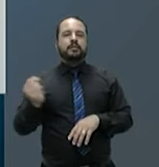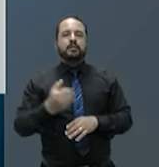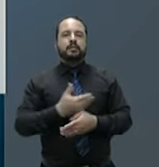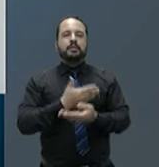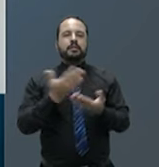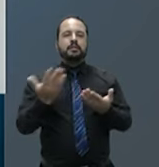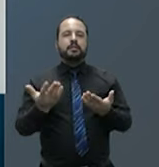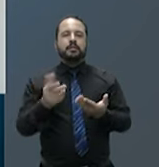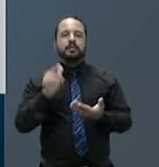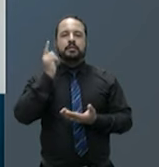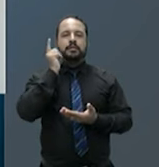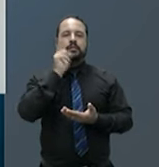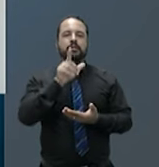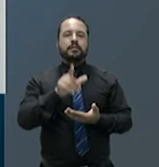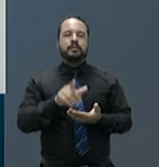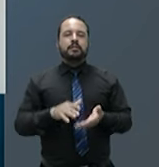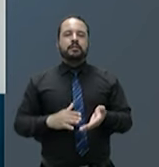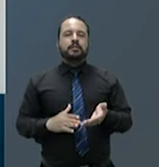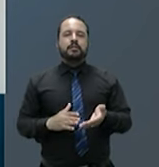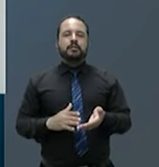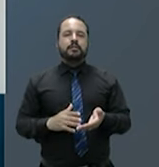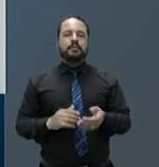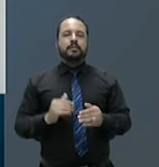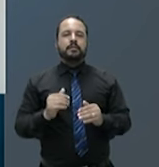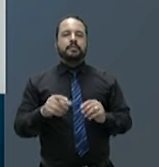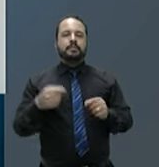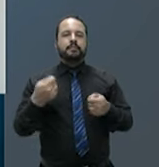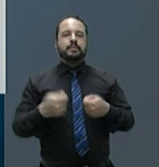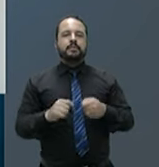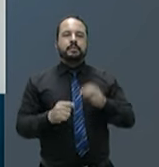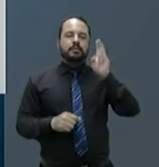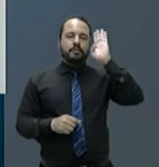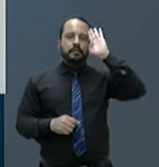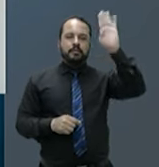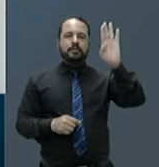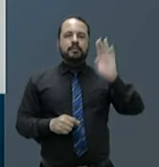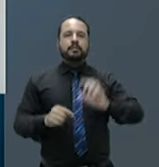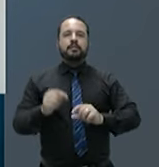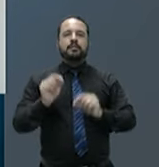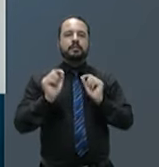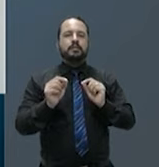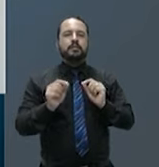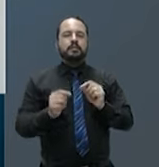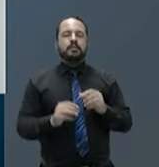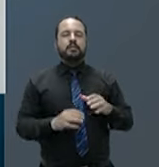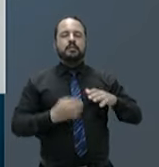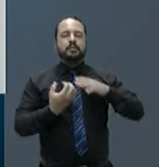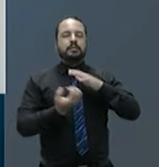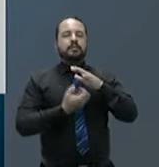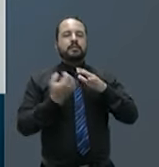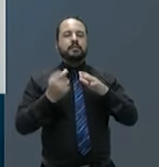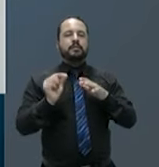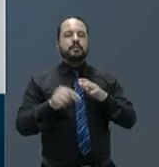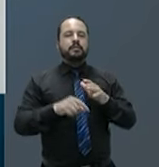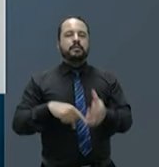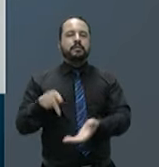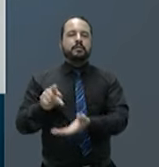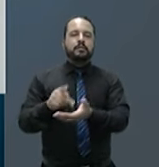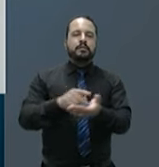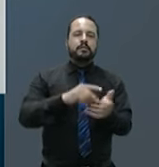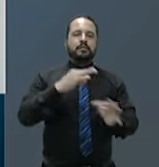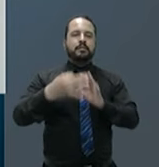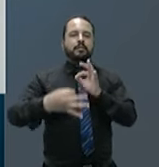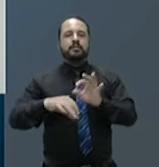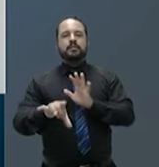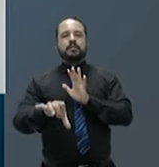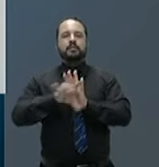questão, é imperativo ressaltar que a pretensão da Westland implica em reexame de fatos. Em julgar a lei processual de um